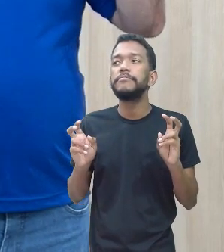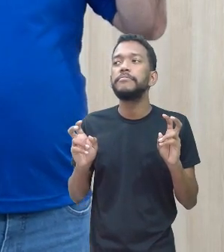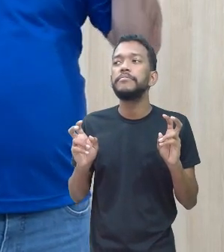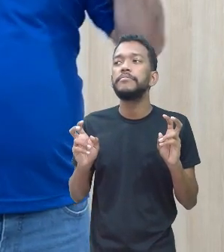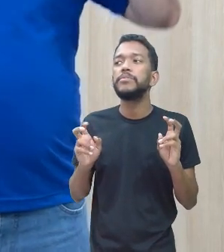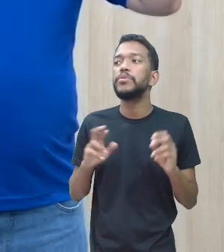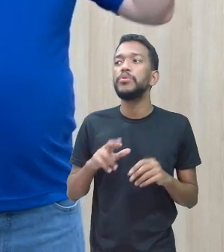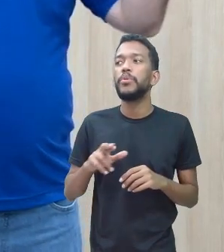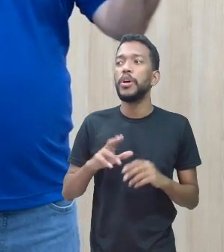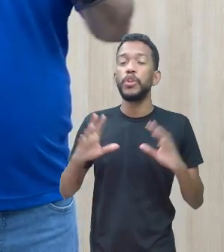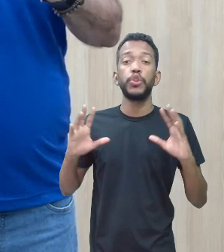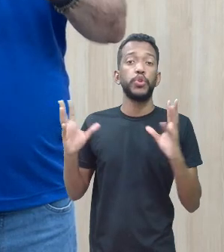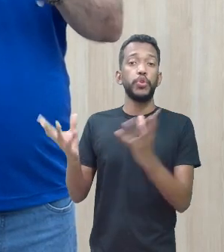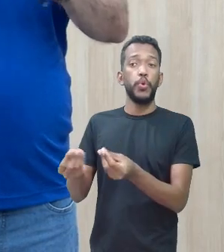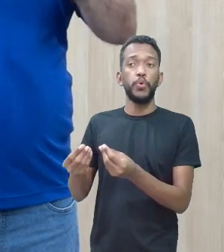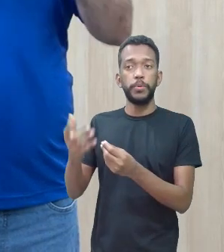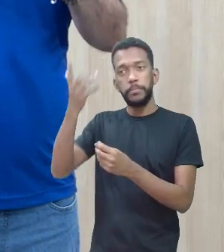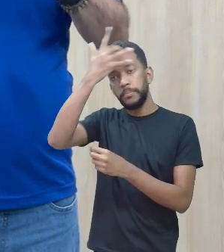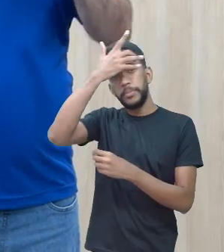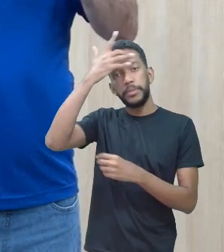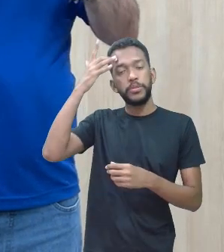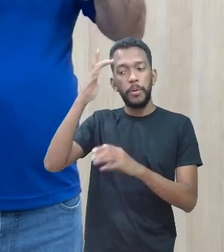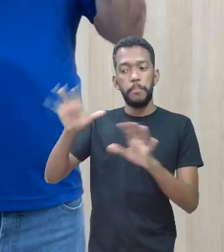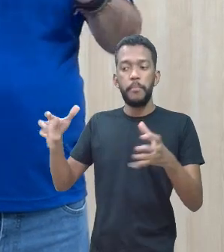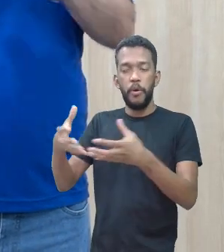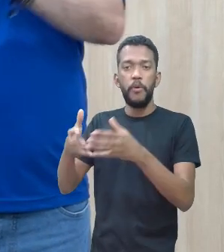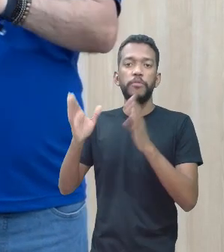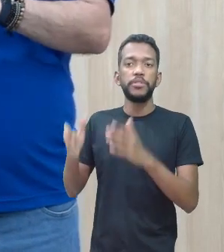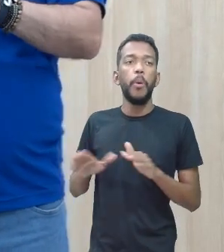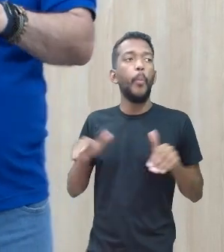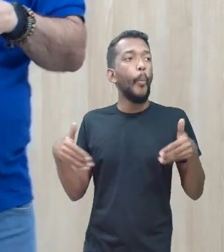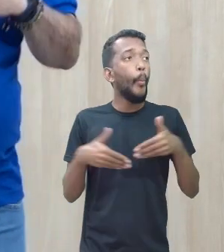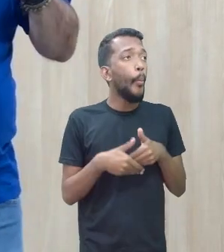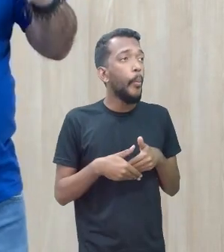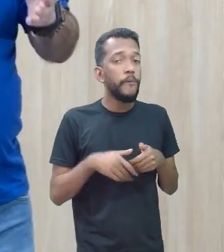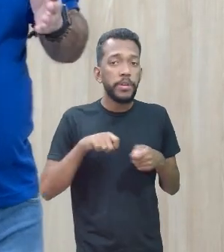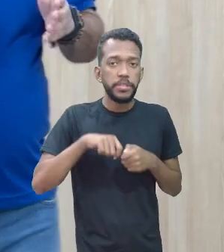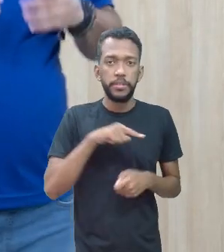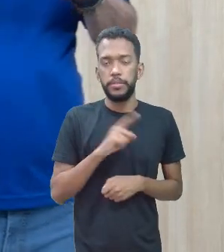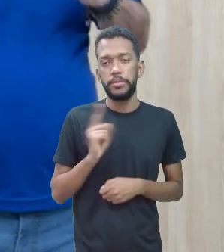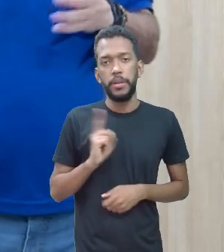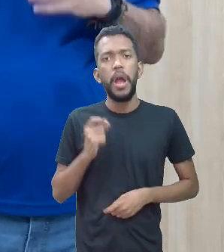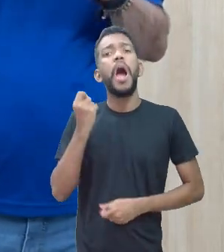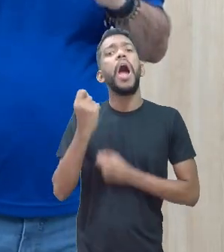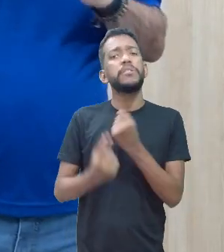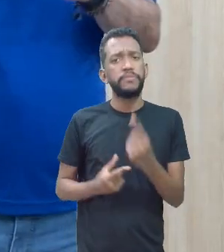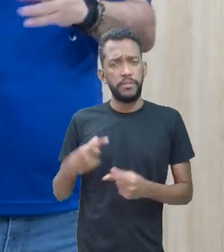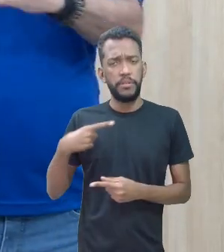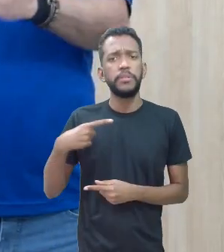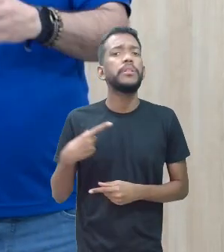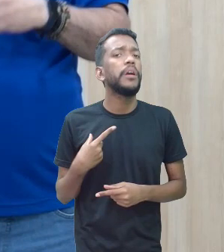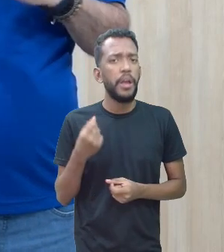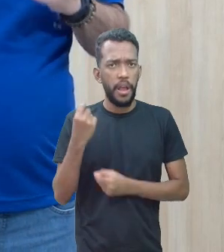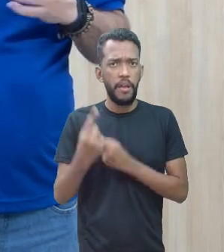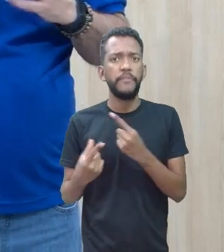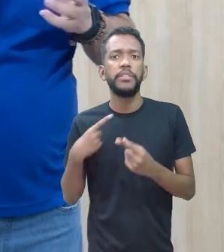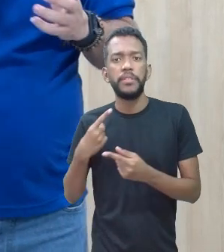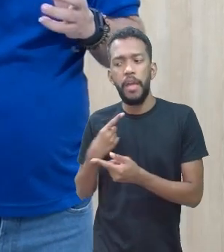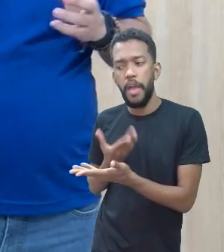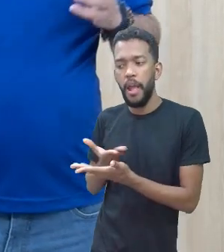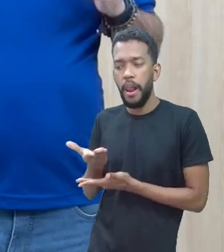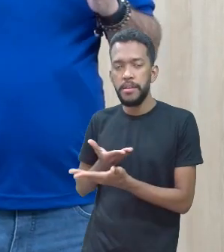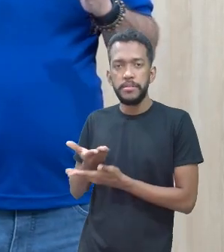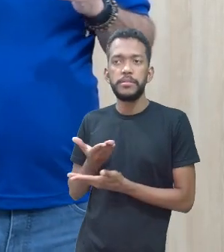não era que todos aqueles povos eles se submetiam a isso. Às vezes, né, existia aí e muitas vezes tinha uma relação,